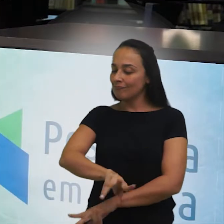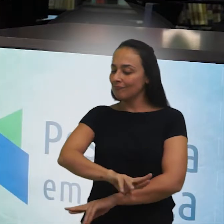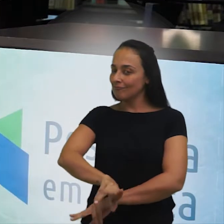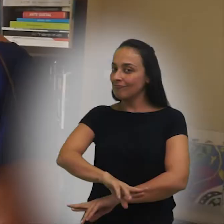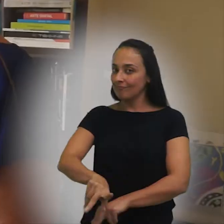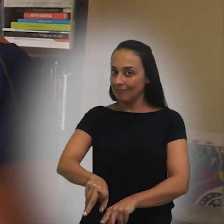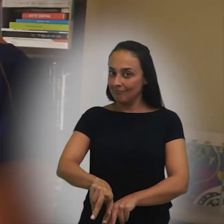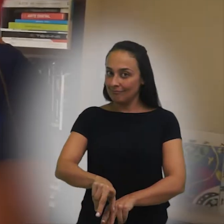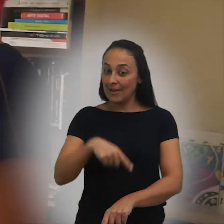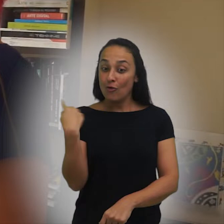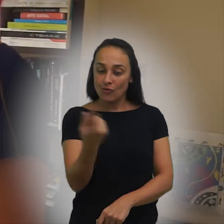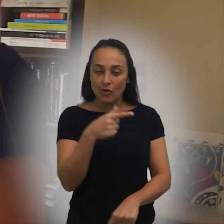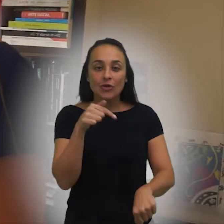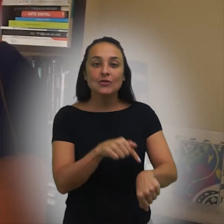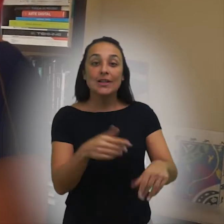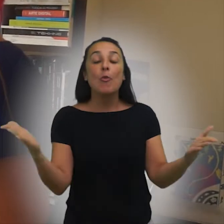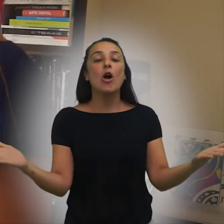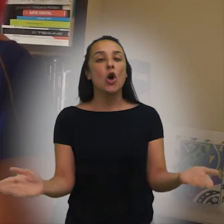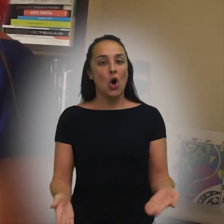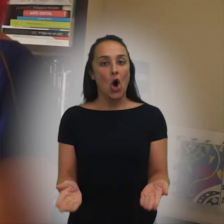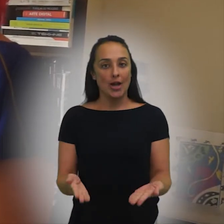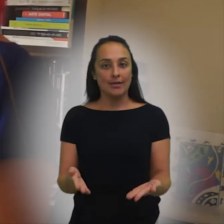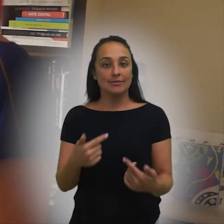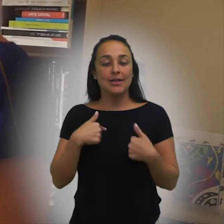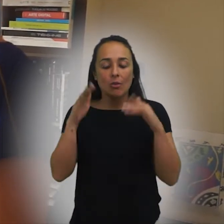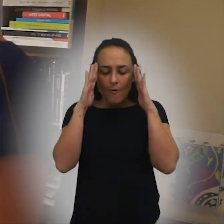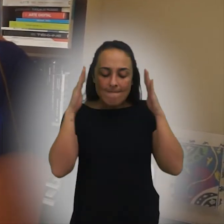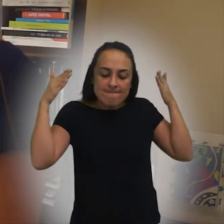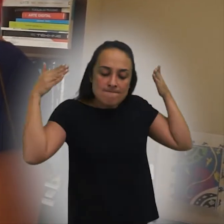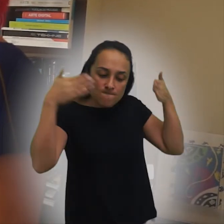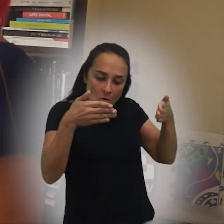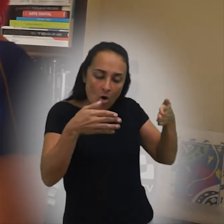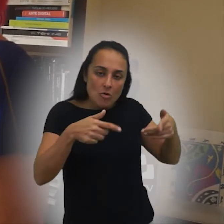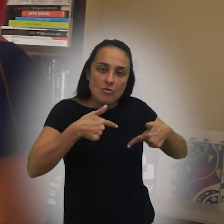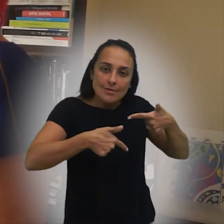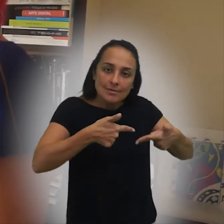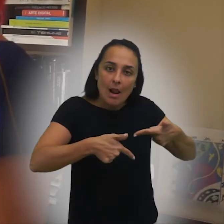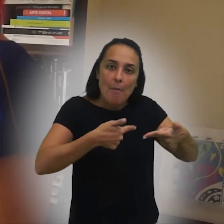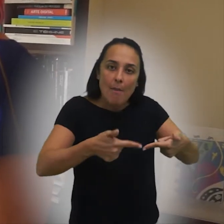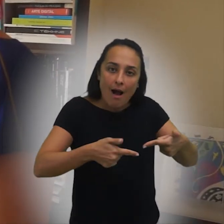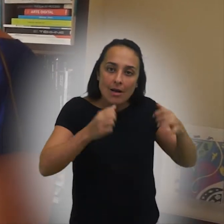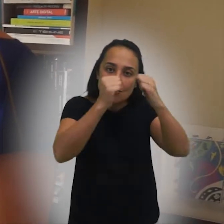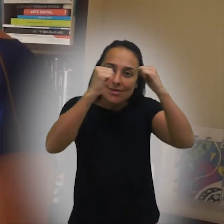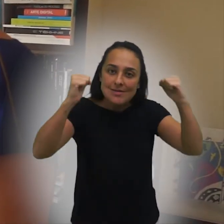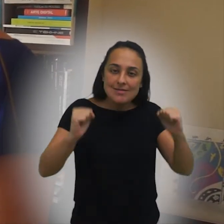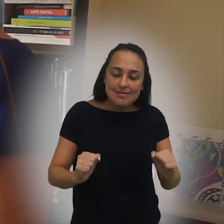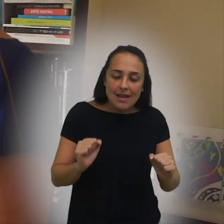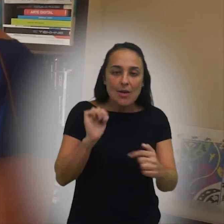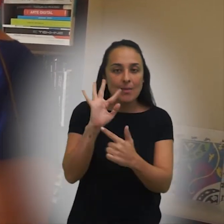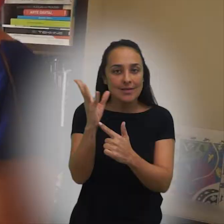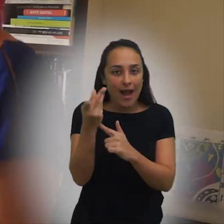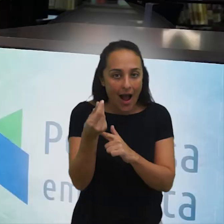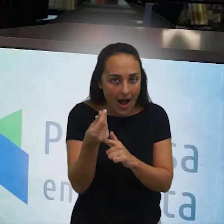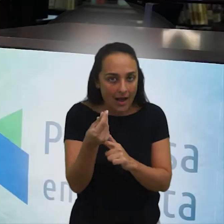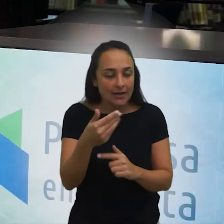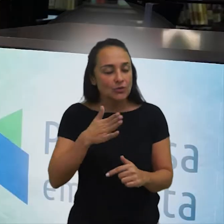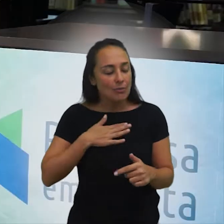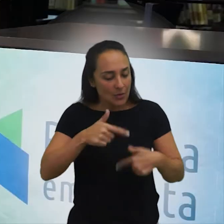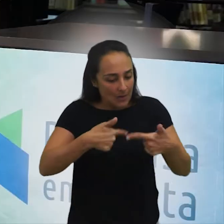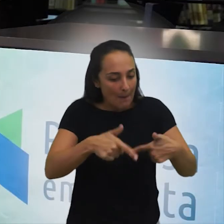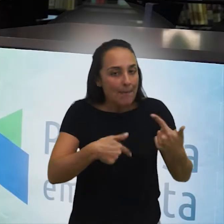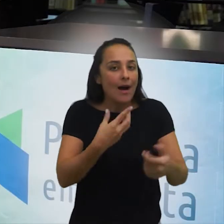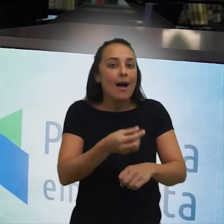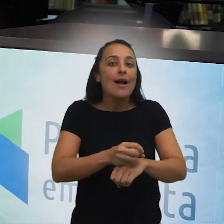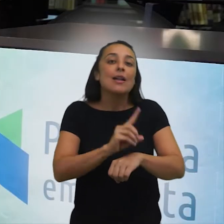venho trabalhando sobre o sistema da arte, né? Minha tese de doutorado foi sobre o sistema da arte no Brasil. Me interessa, então,